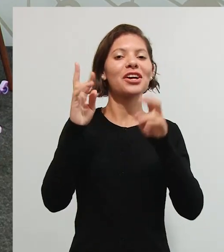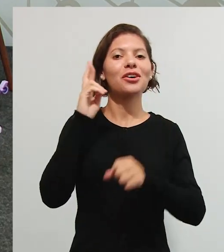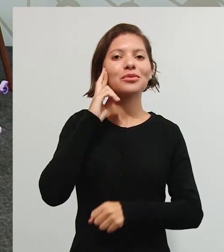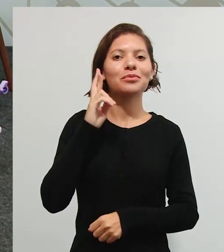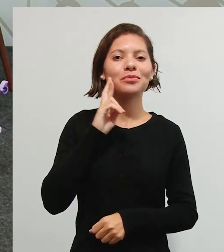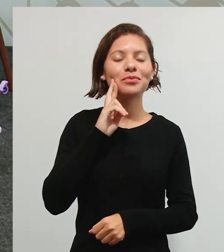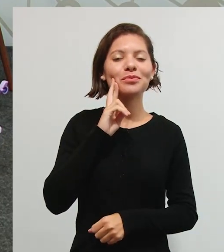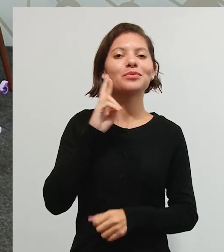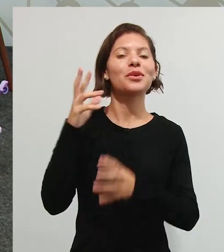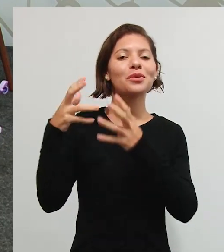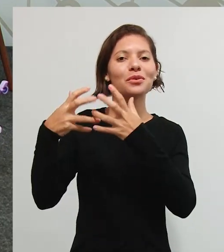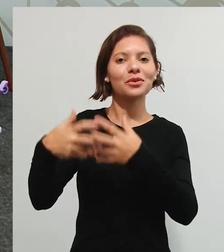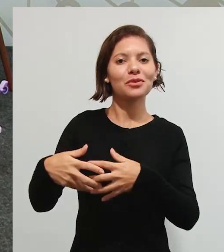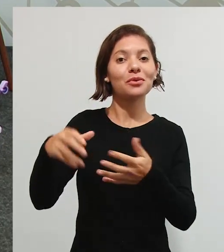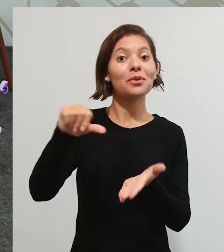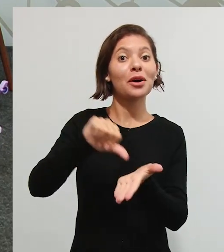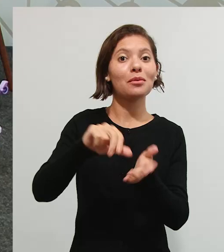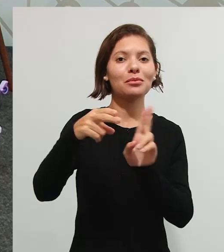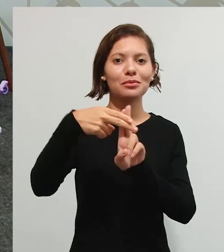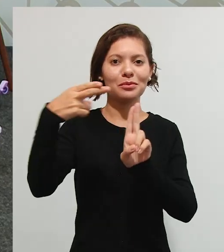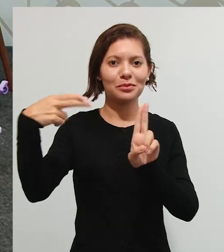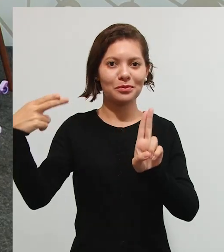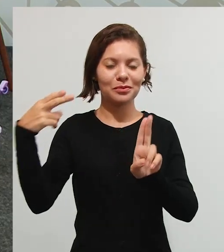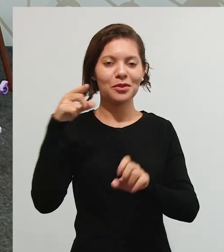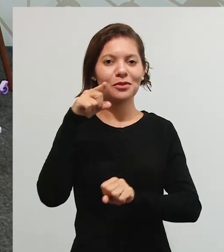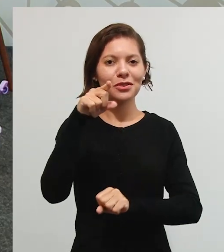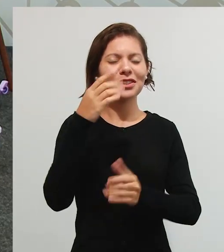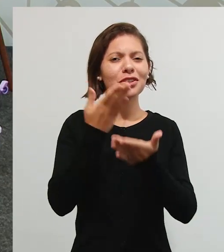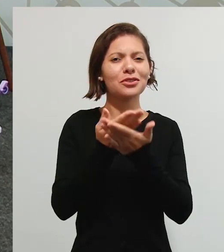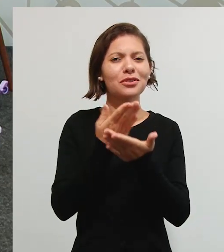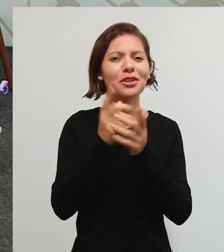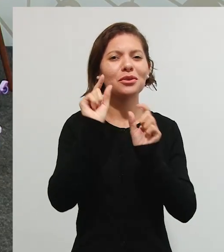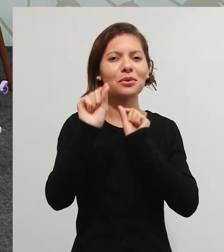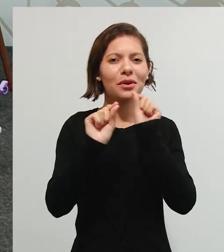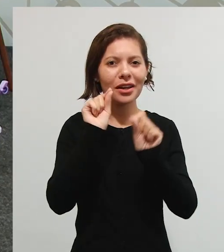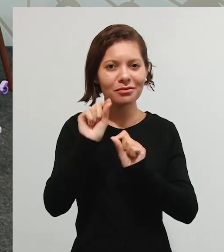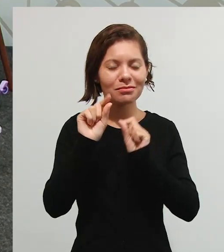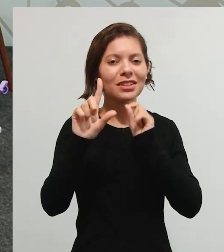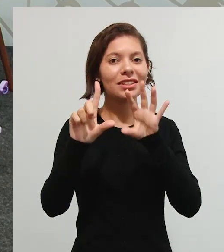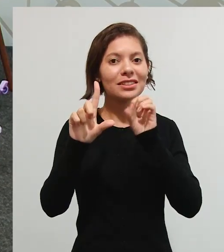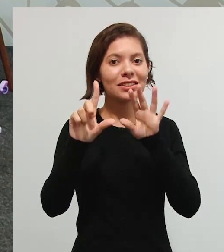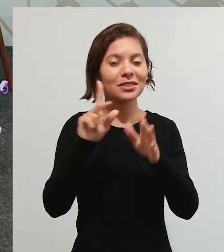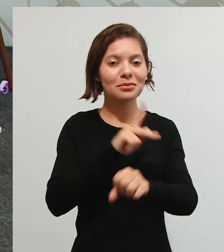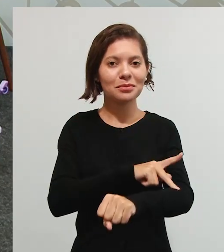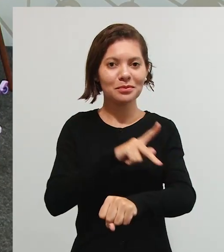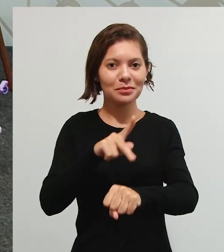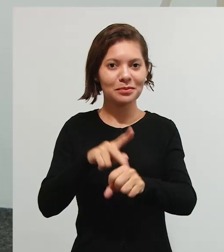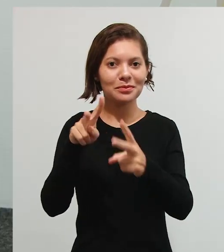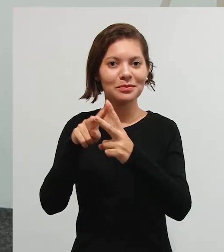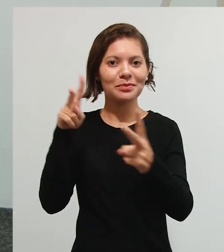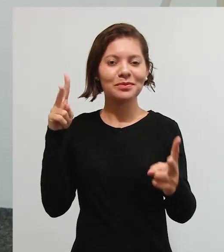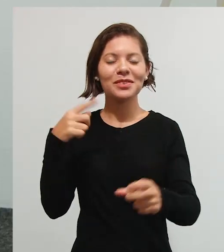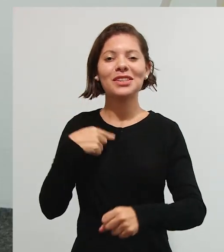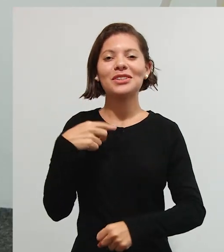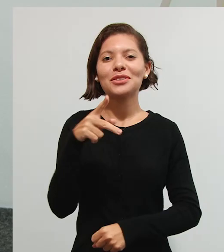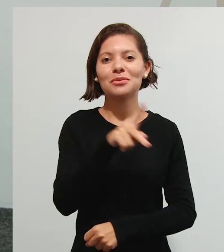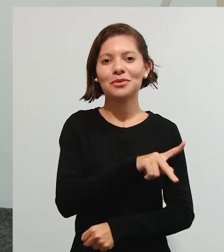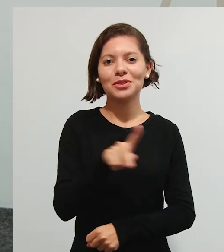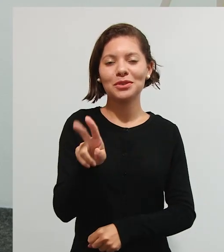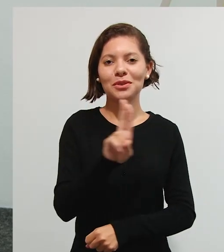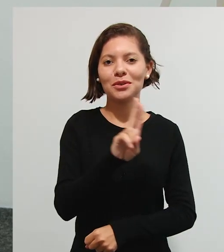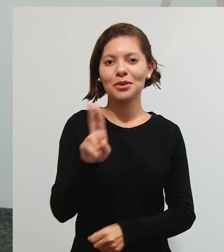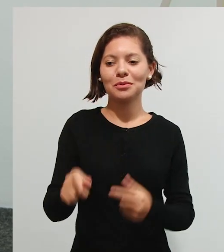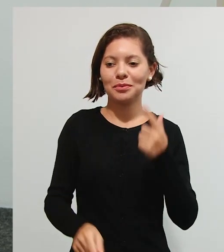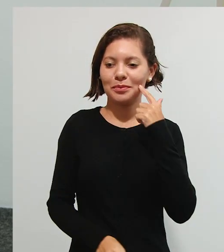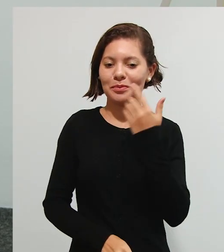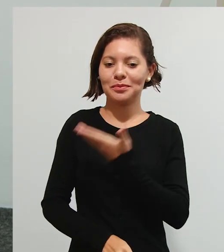IFRO, Campus Porto Velho, Zona Norte. Você está na licenciatura em Pedagogia EAD e eu sou a professora